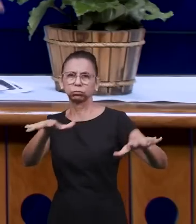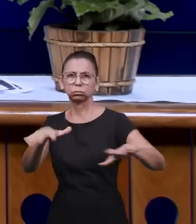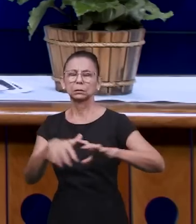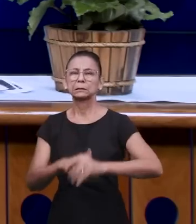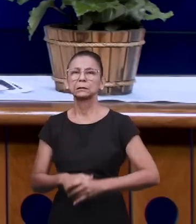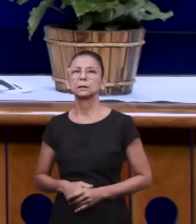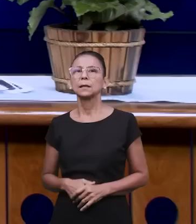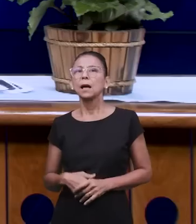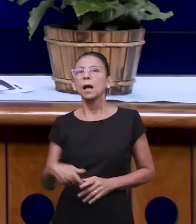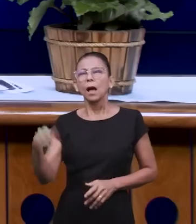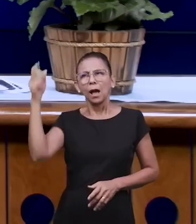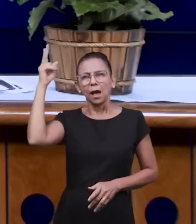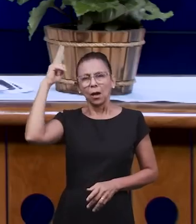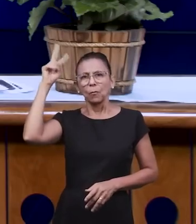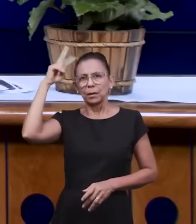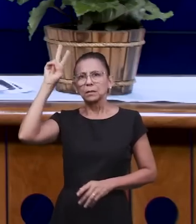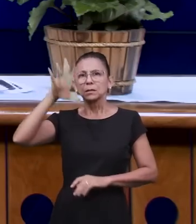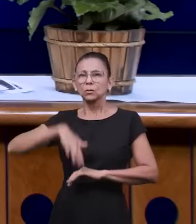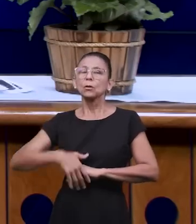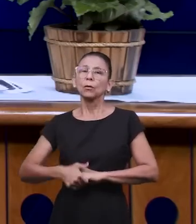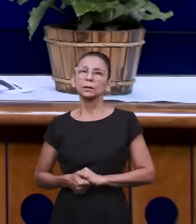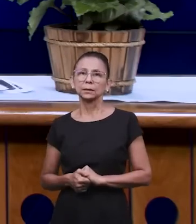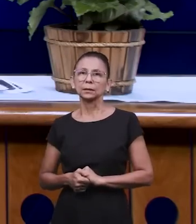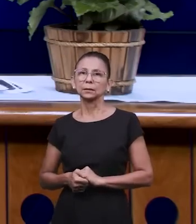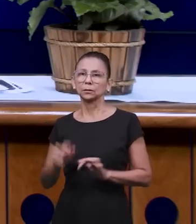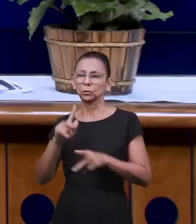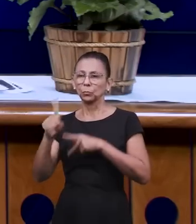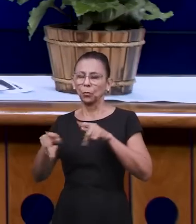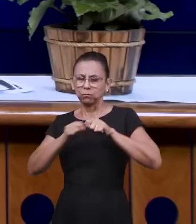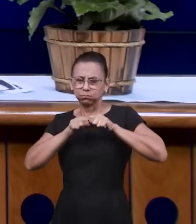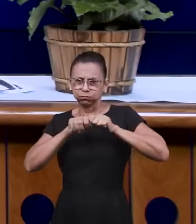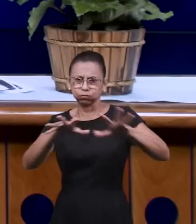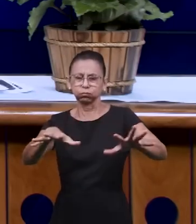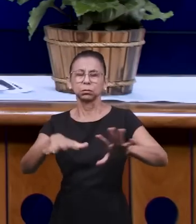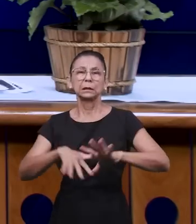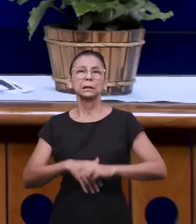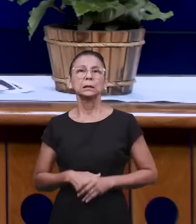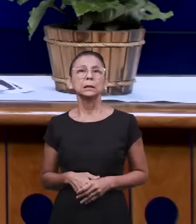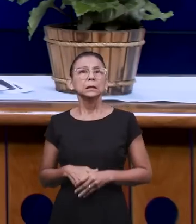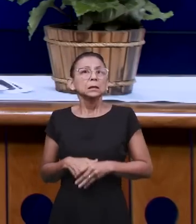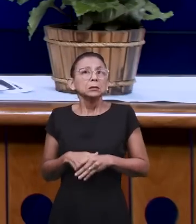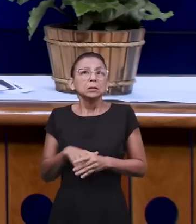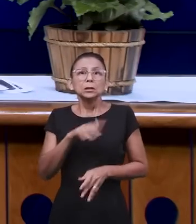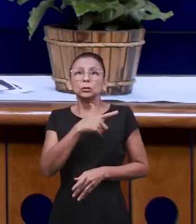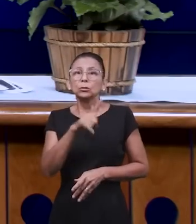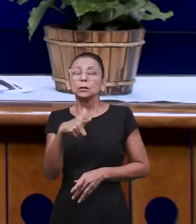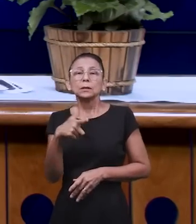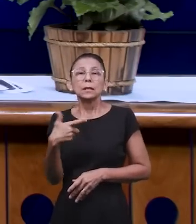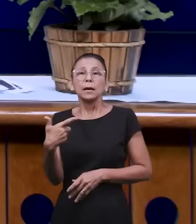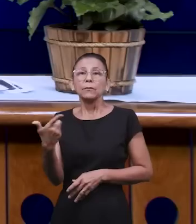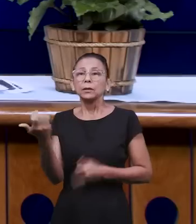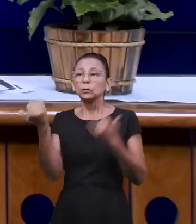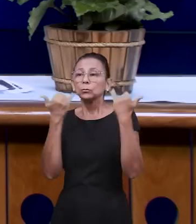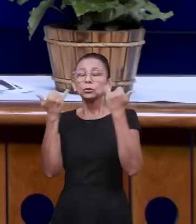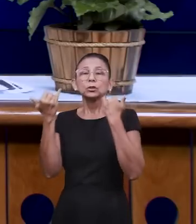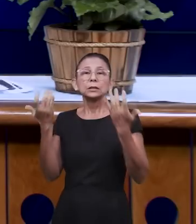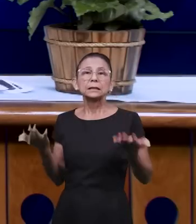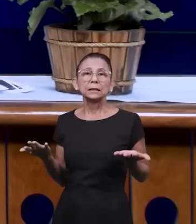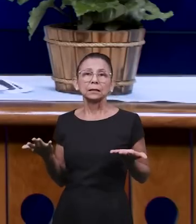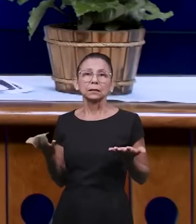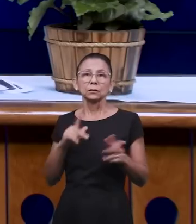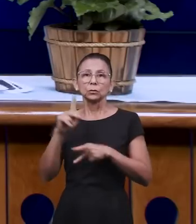daquele processo que já mencionamos, ela volta a reverdecer. dentro de um